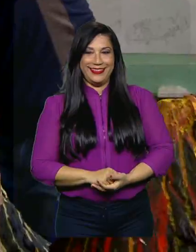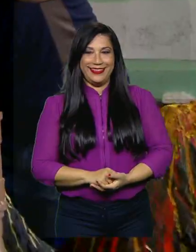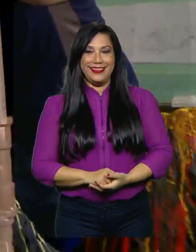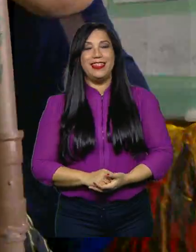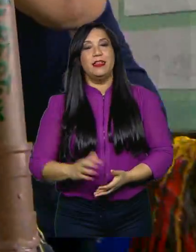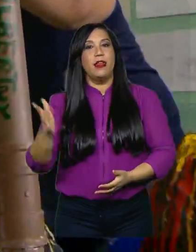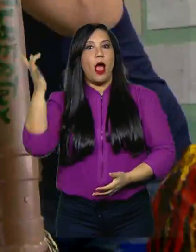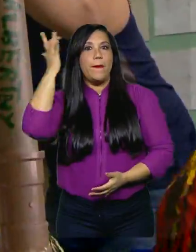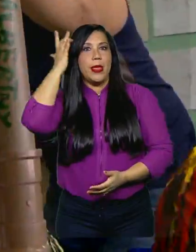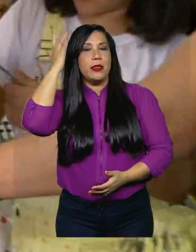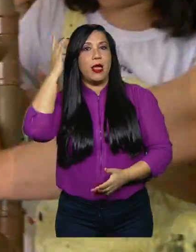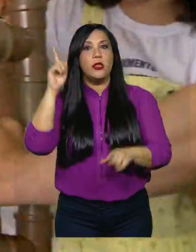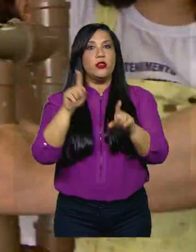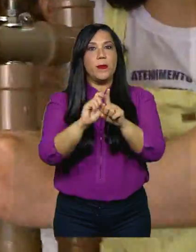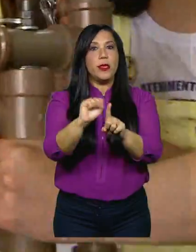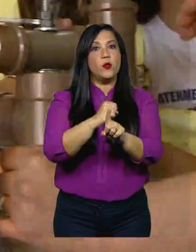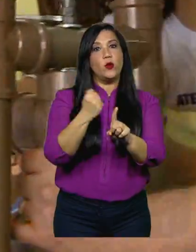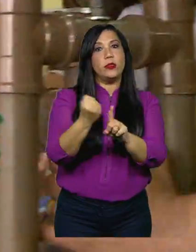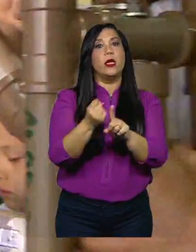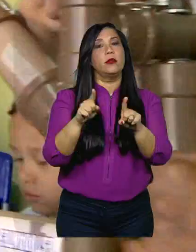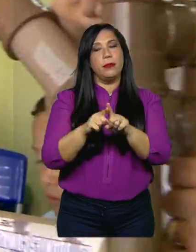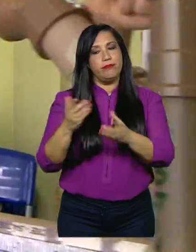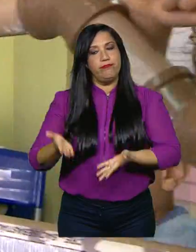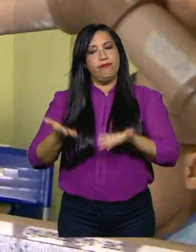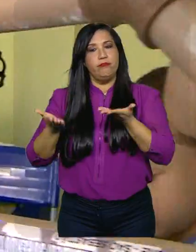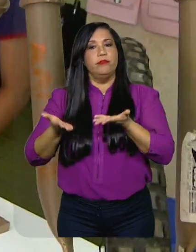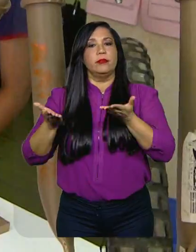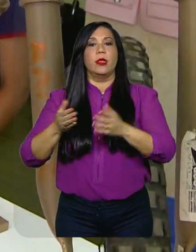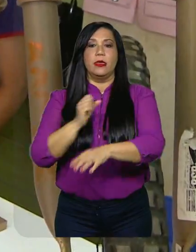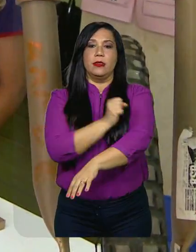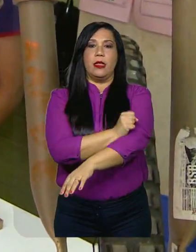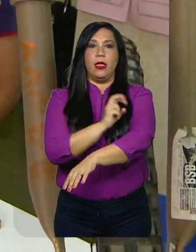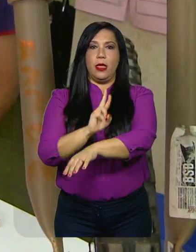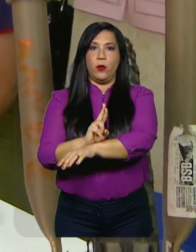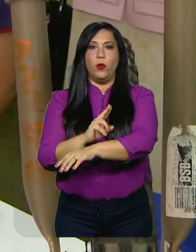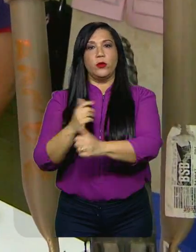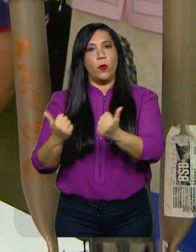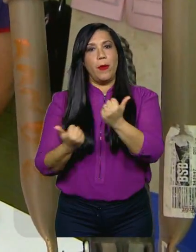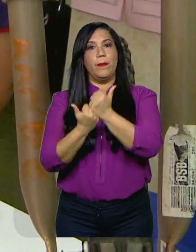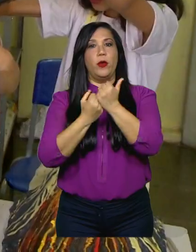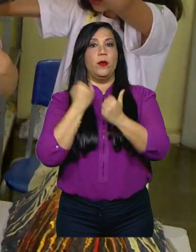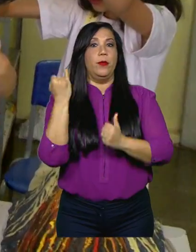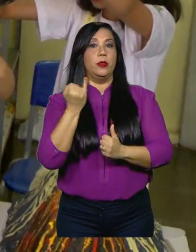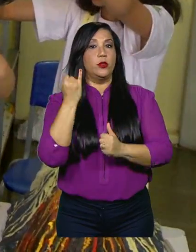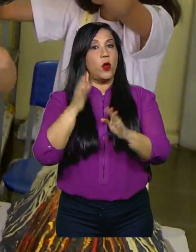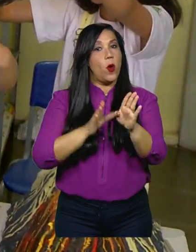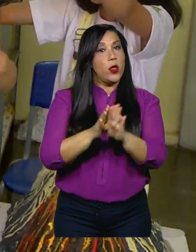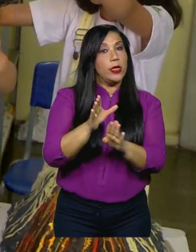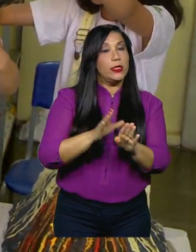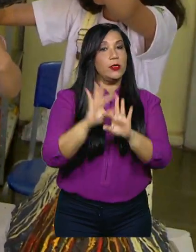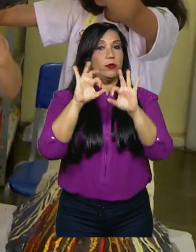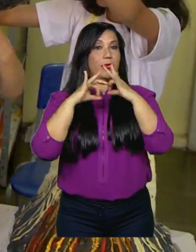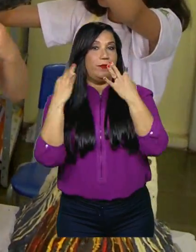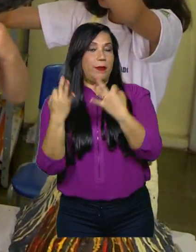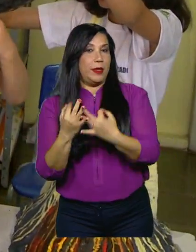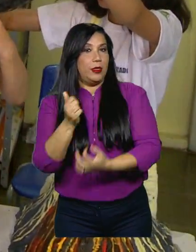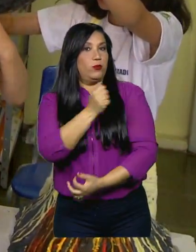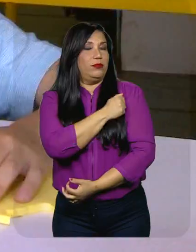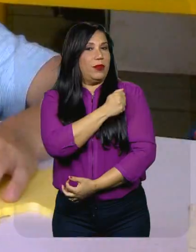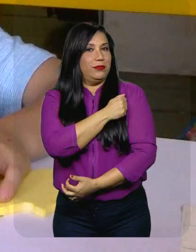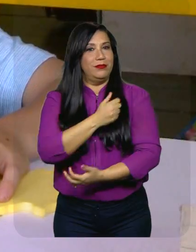As habilidades sociais também são trabalhadas na sala de recurso, um apoio importante na orientação das famílias dos